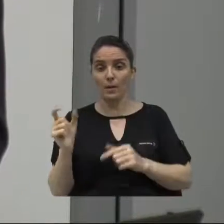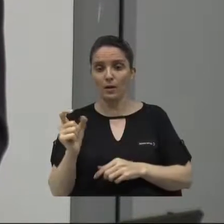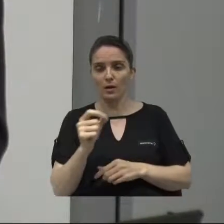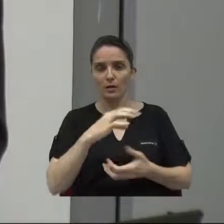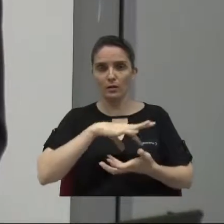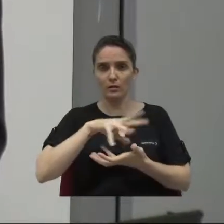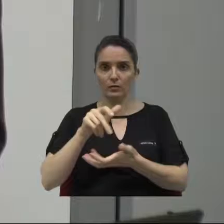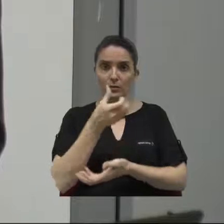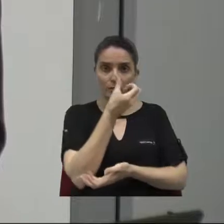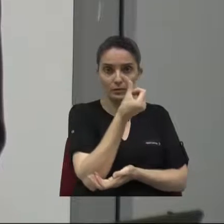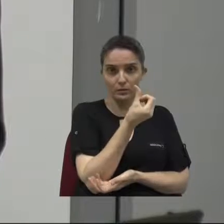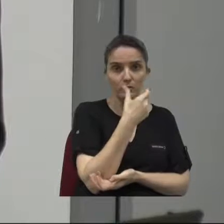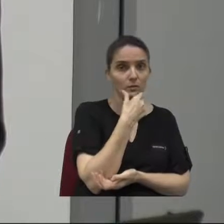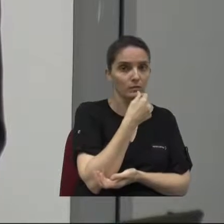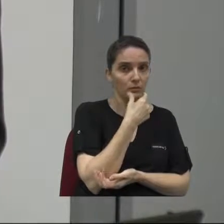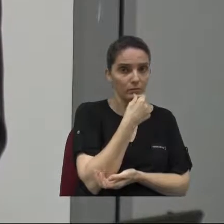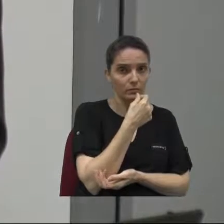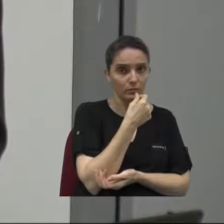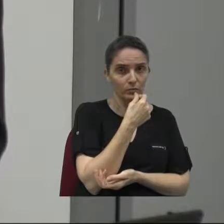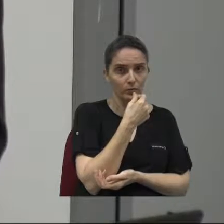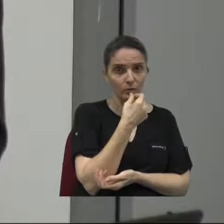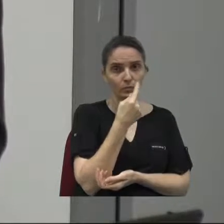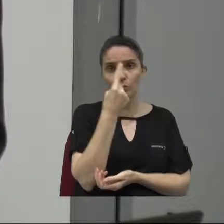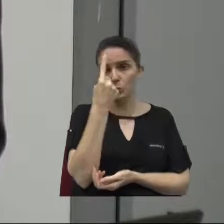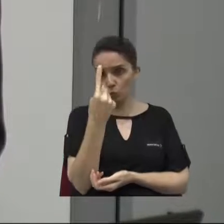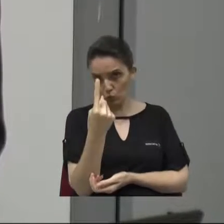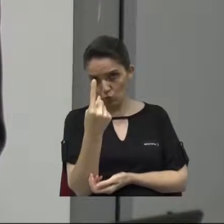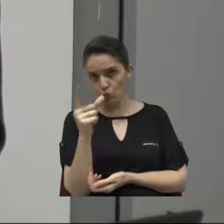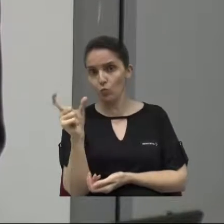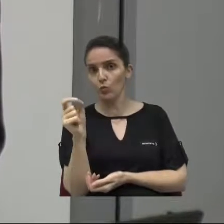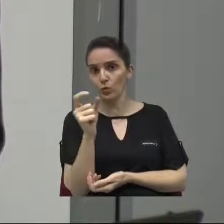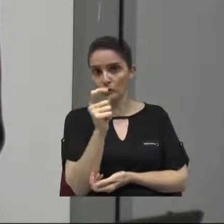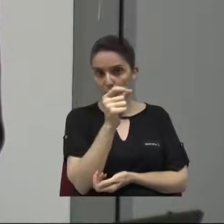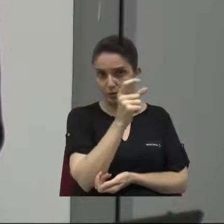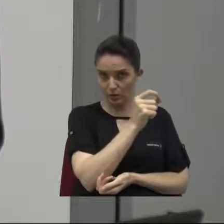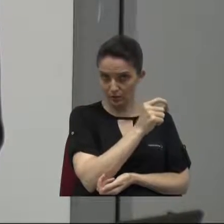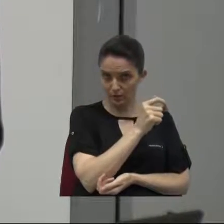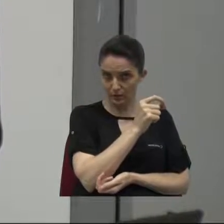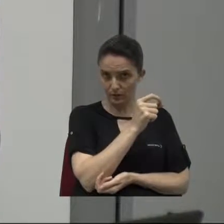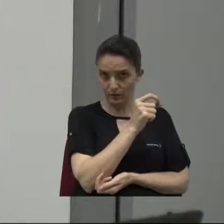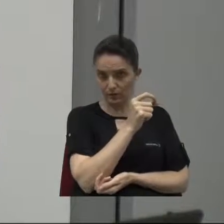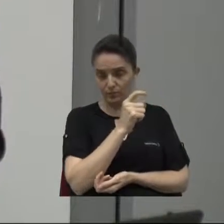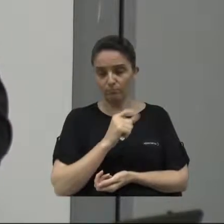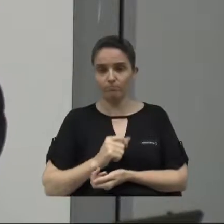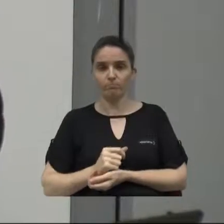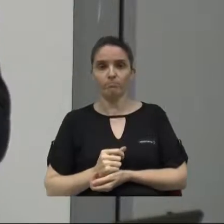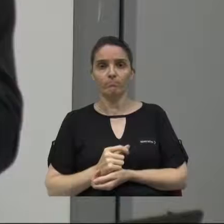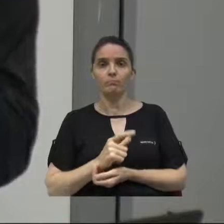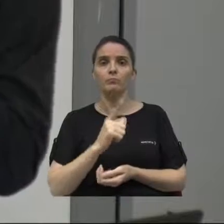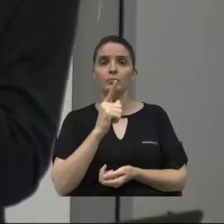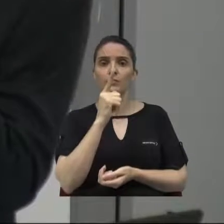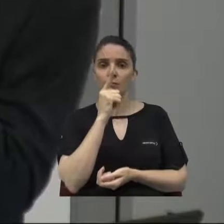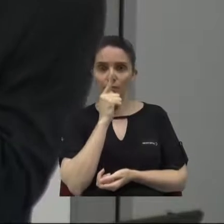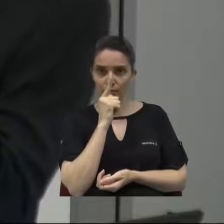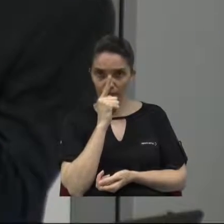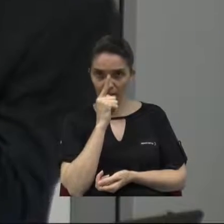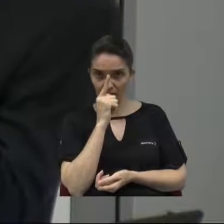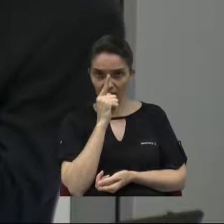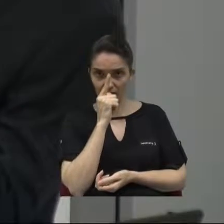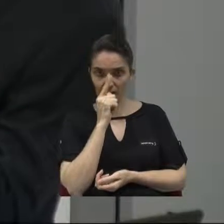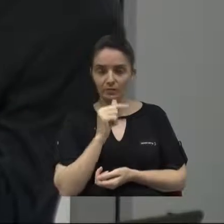6 homens, 1 terá câncer de próstata. A cada 7